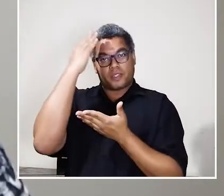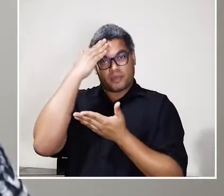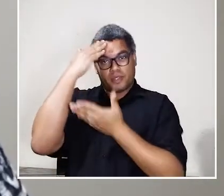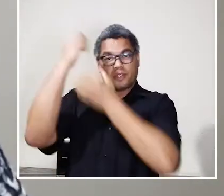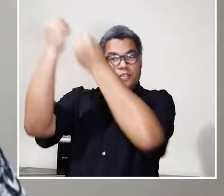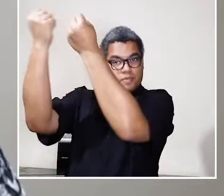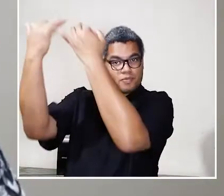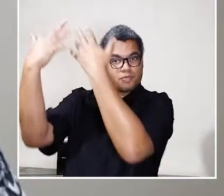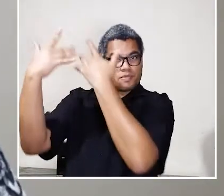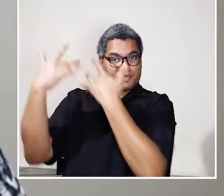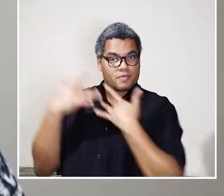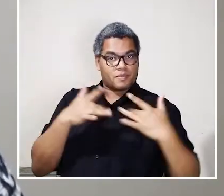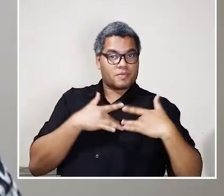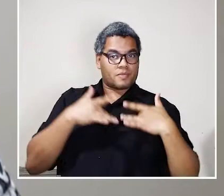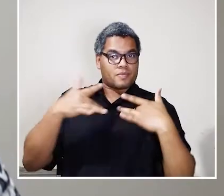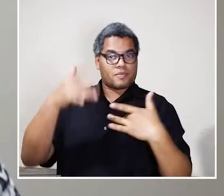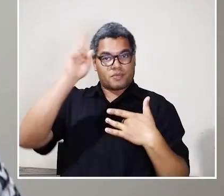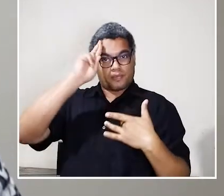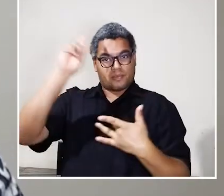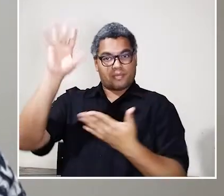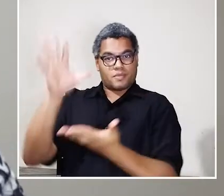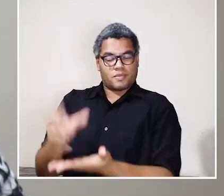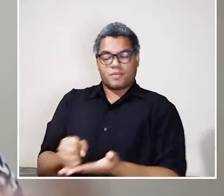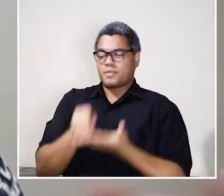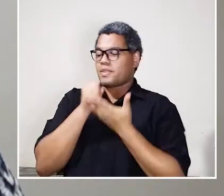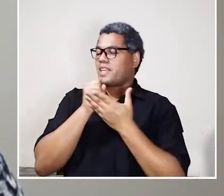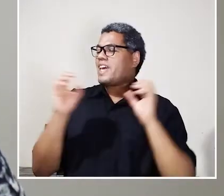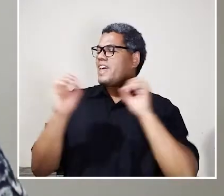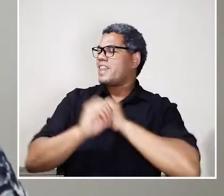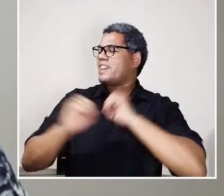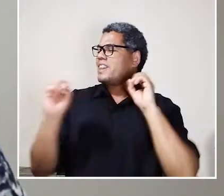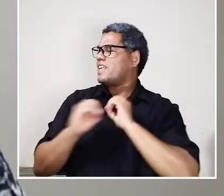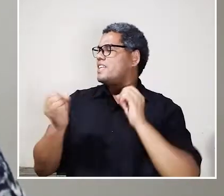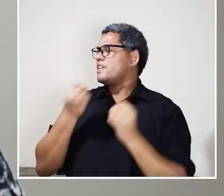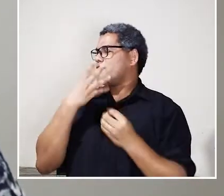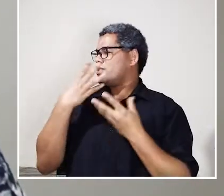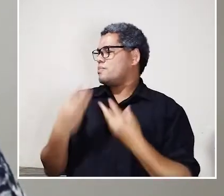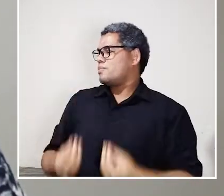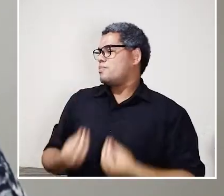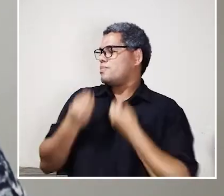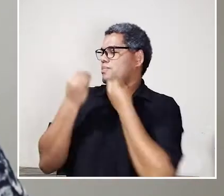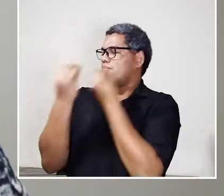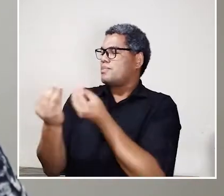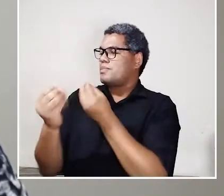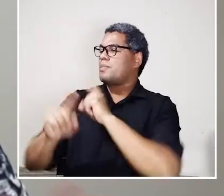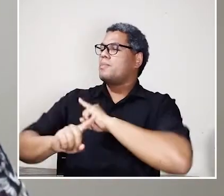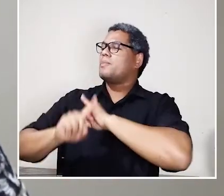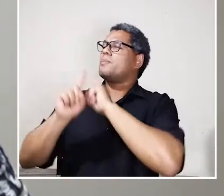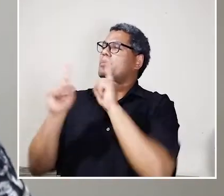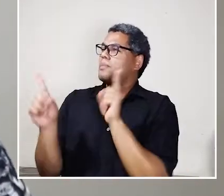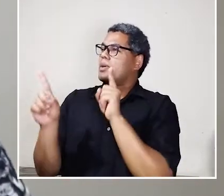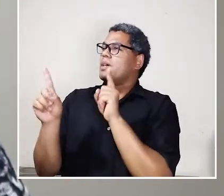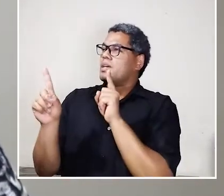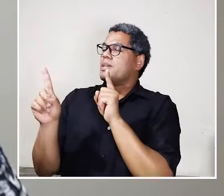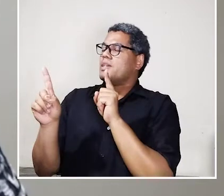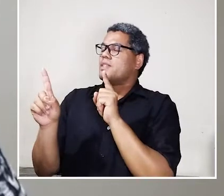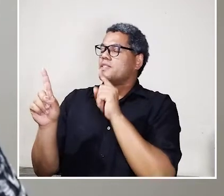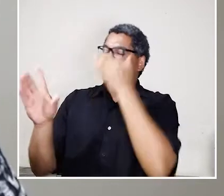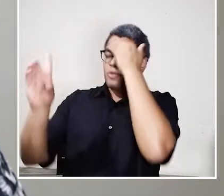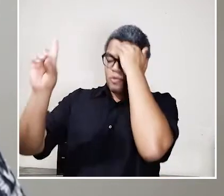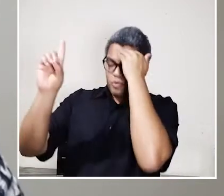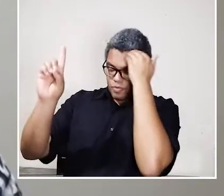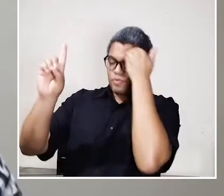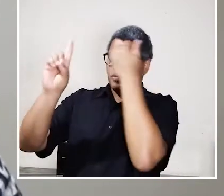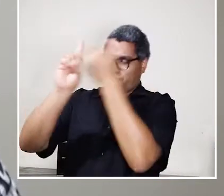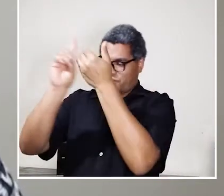salvo pela graça, pela misericórdia do Senhor, sem ter nada de bom a lhe oferecer, mas que convidou a